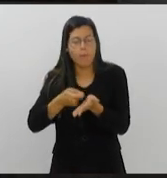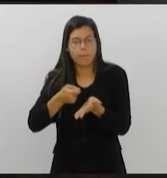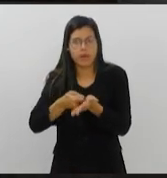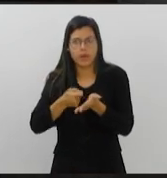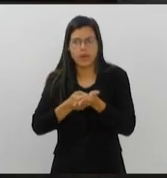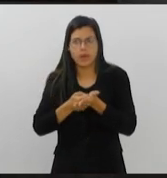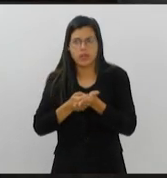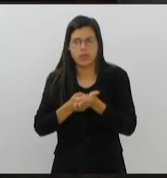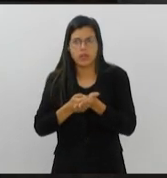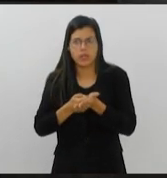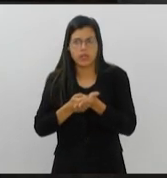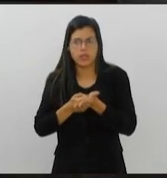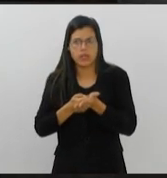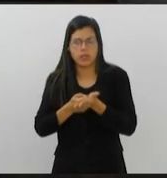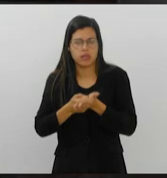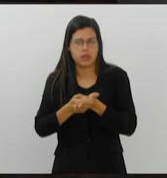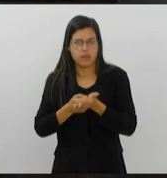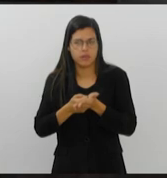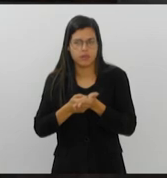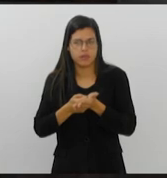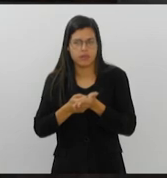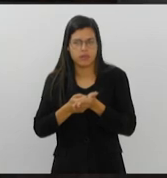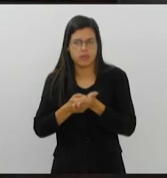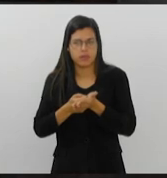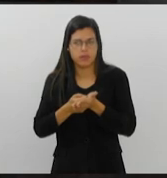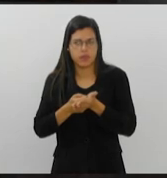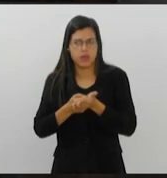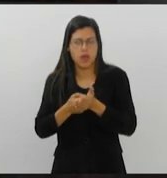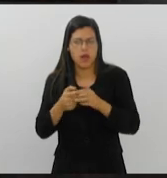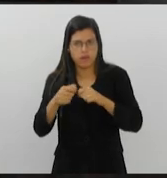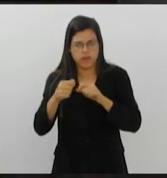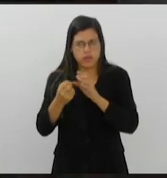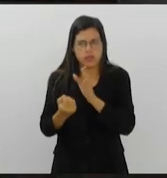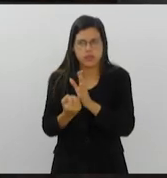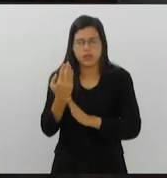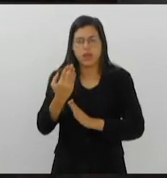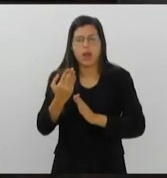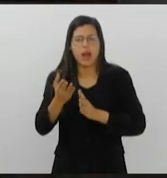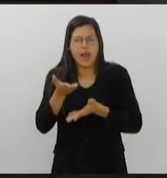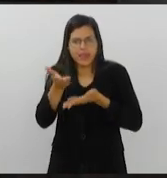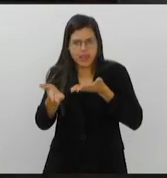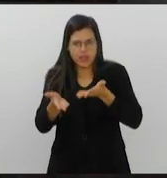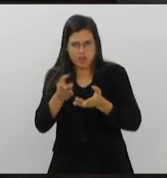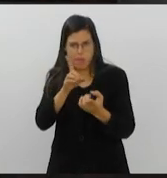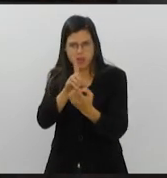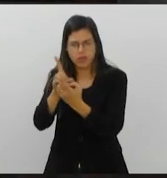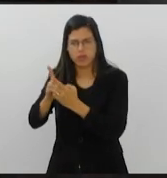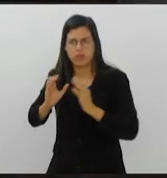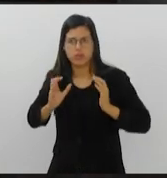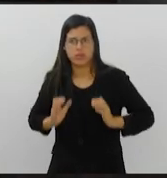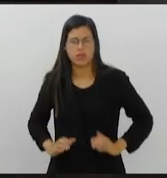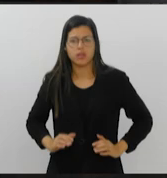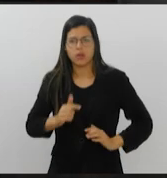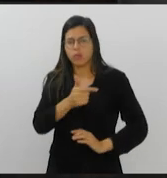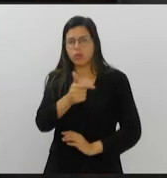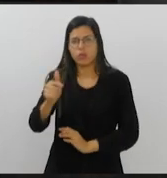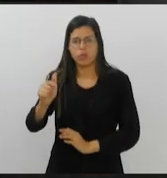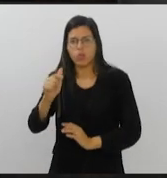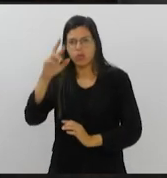comissão de atendimento ao cidadão e a autoridades de